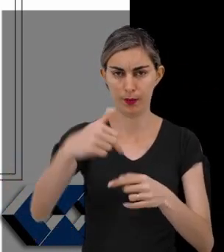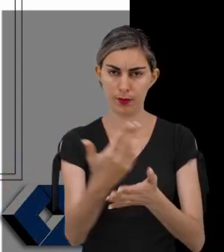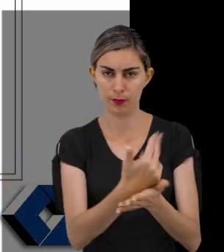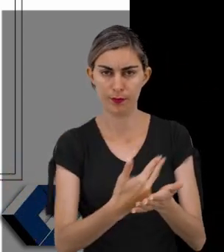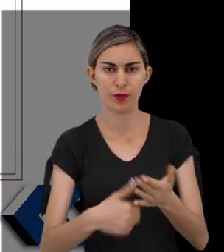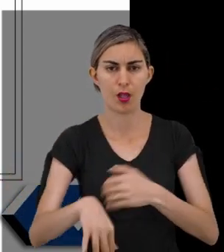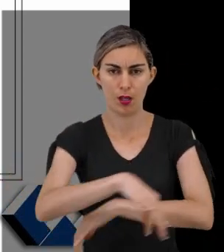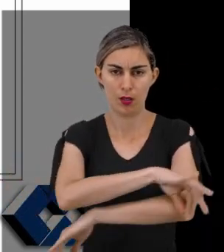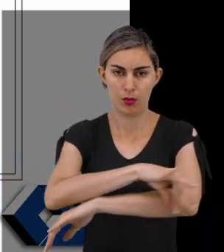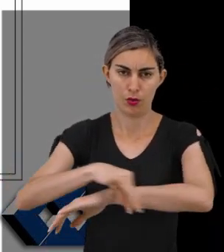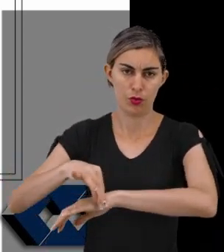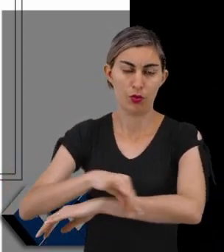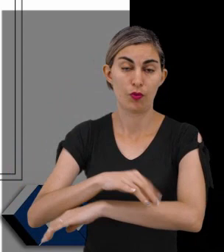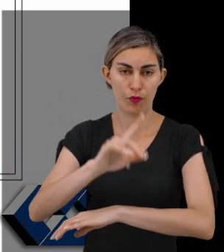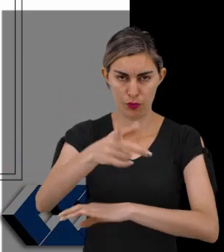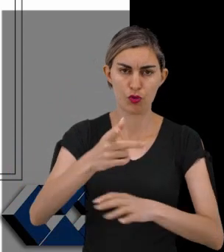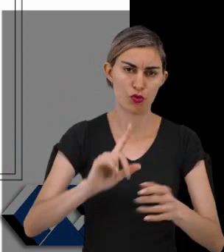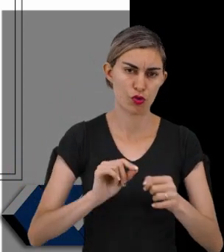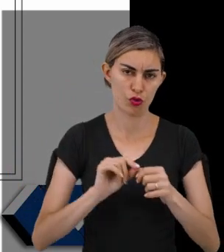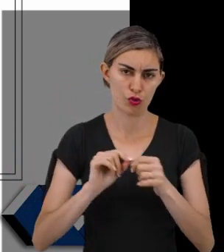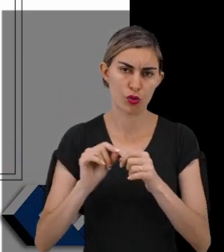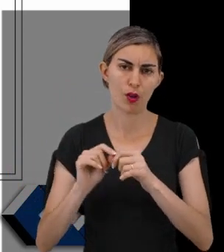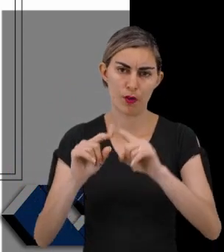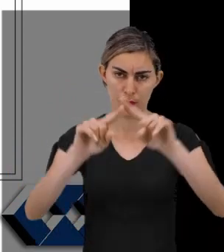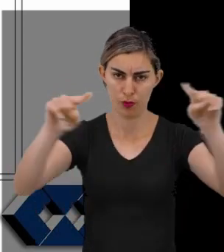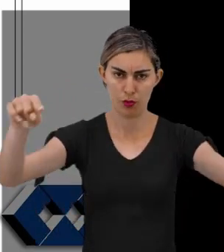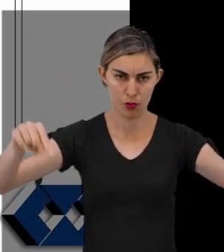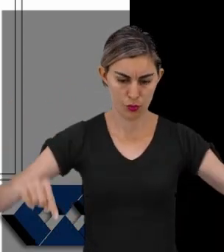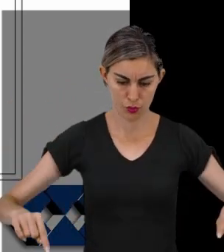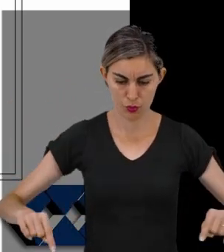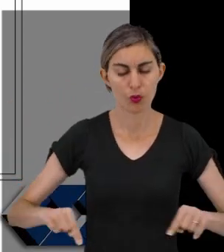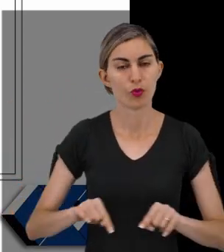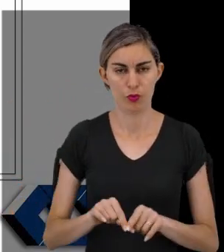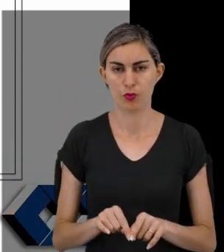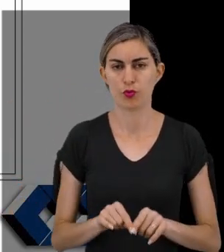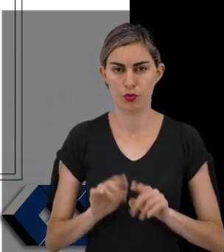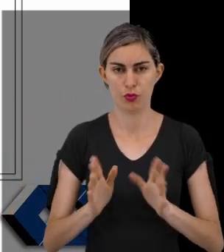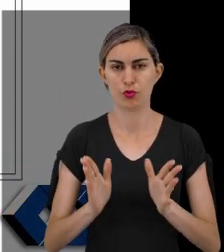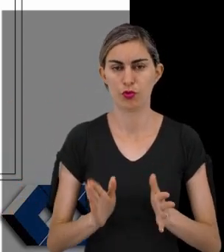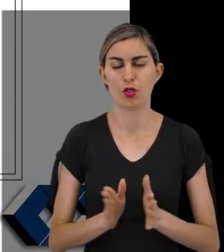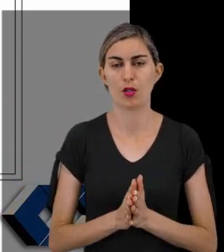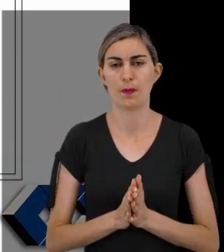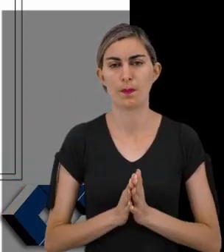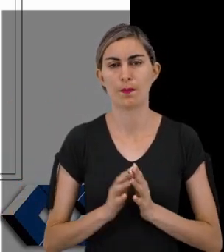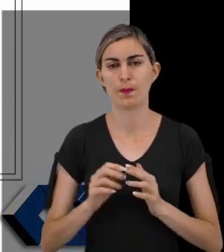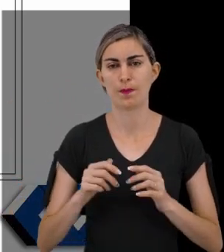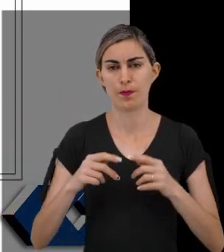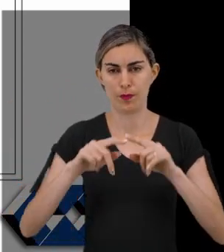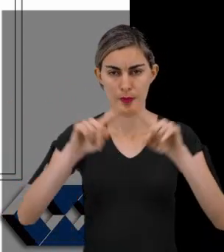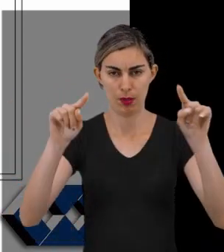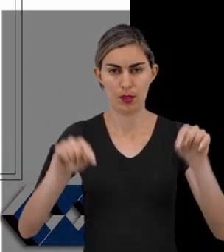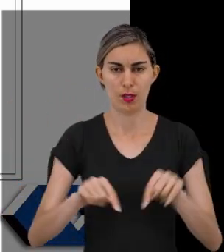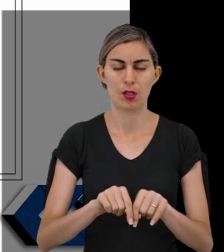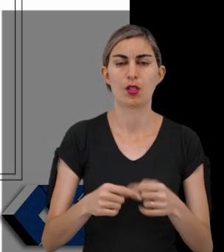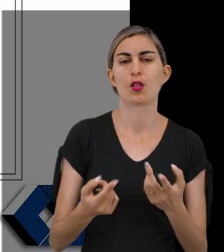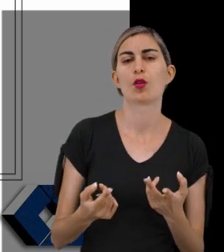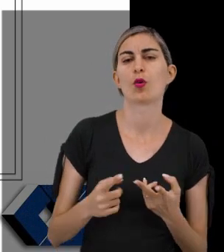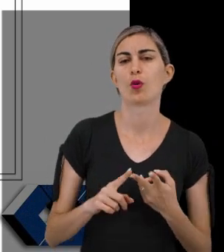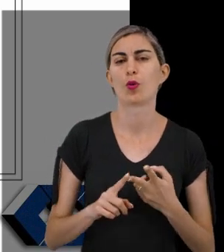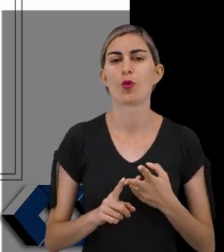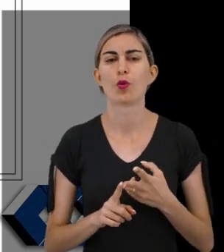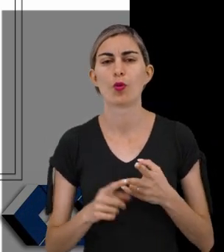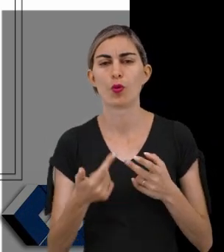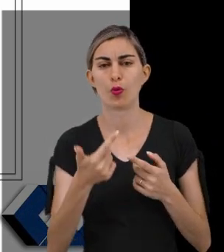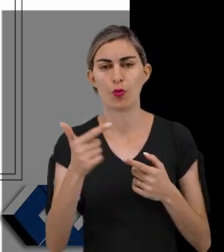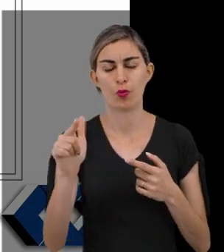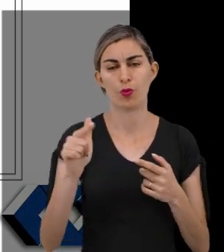Caso você tenha feito o levantamento arquitetônico ou receba uma planta baixa ou do cliente ou de